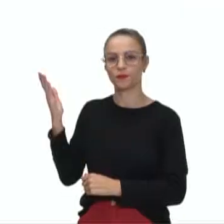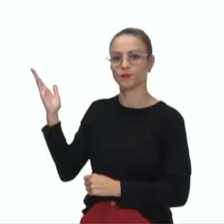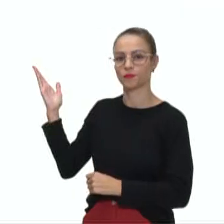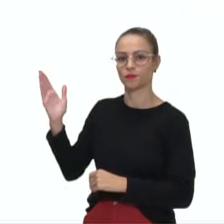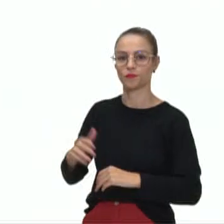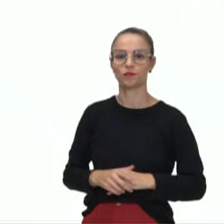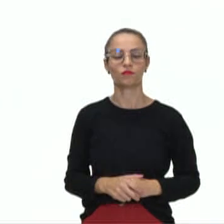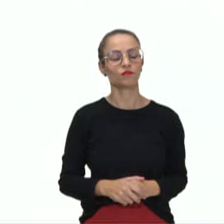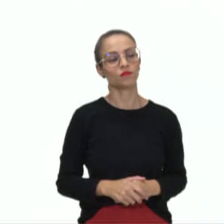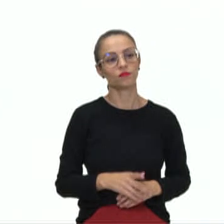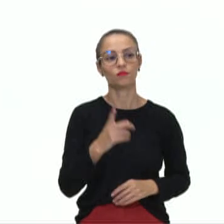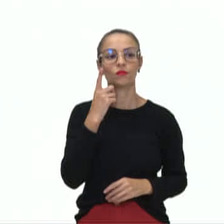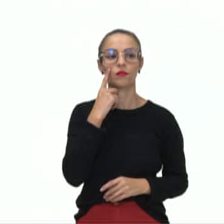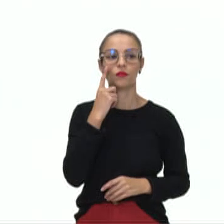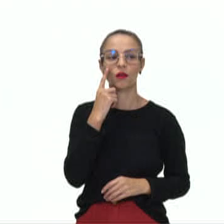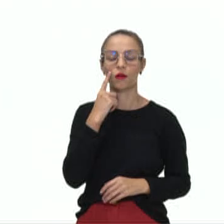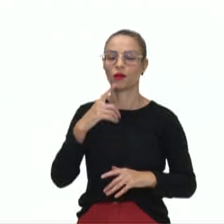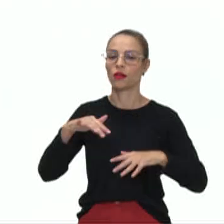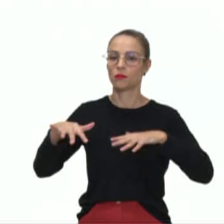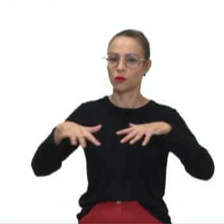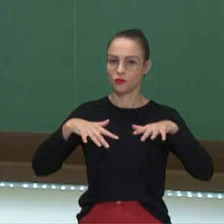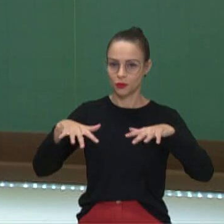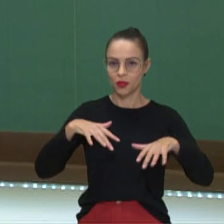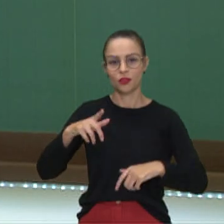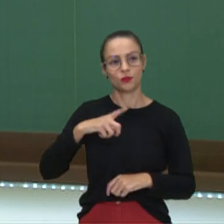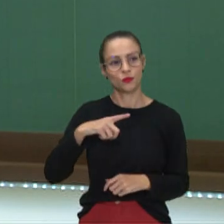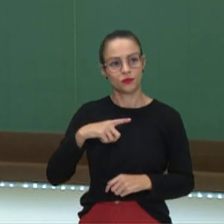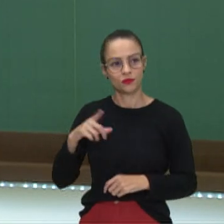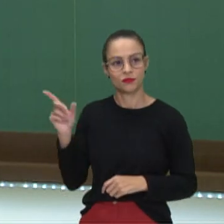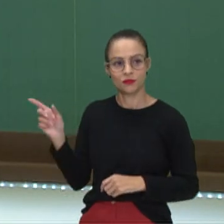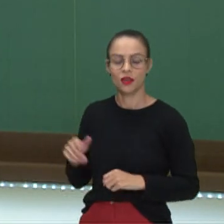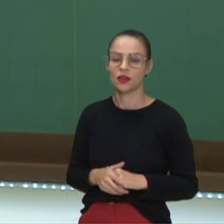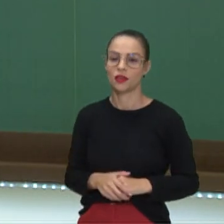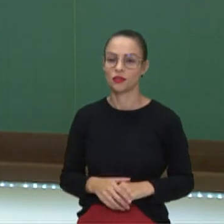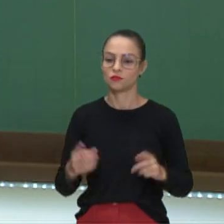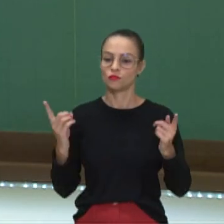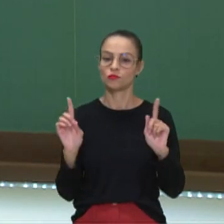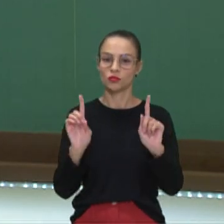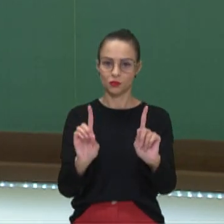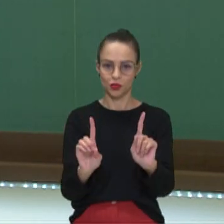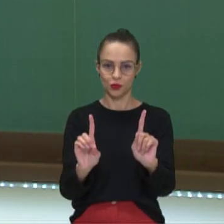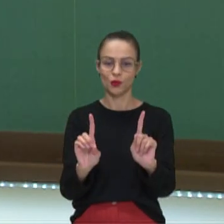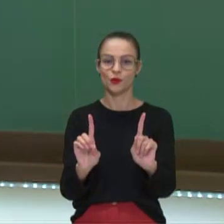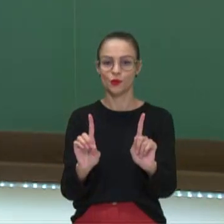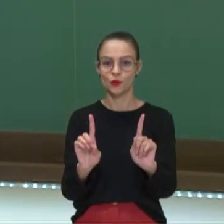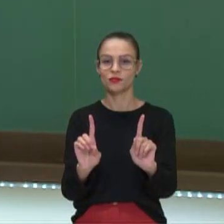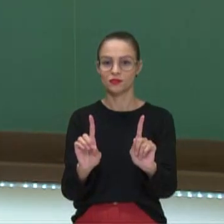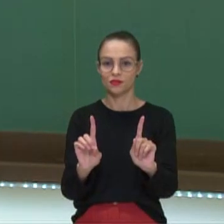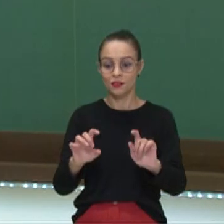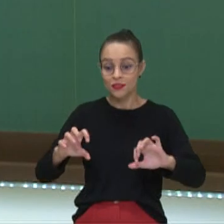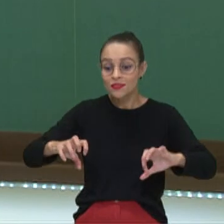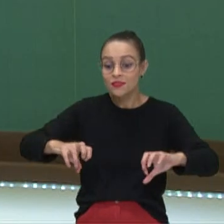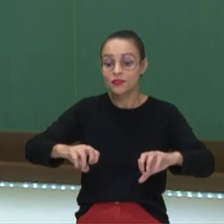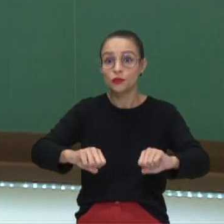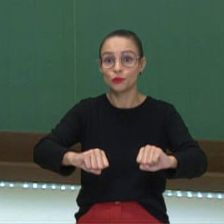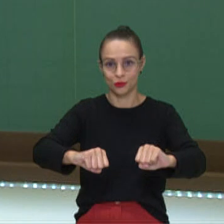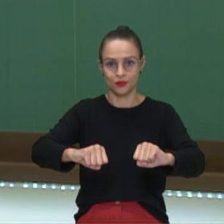pouquinho, né? Então, olha só a questão do movimento, né? Duas pessoas juntas trabalhando ali, né? Segurando a